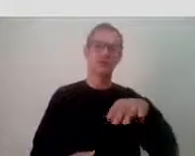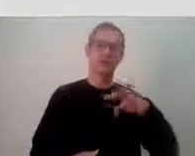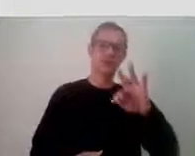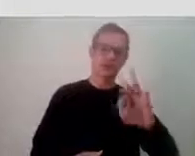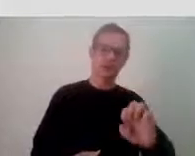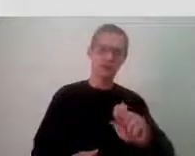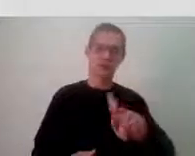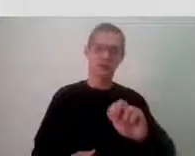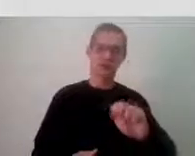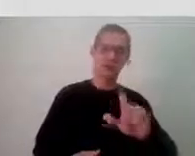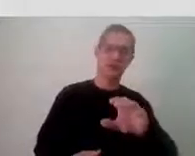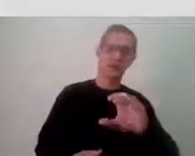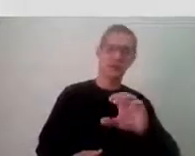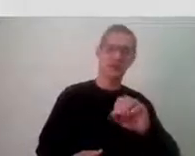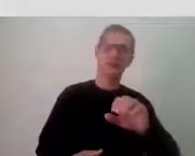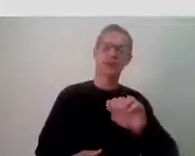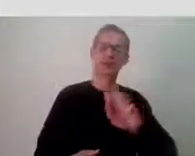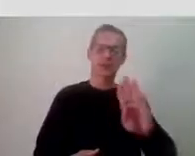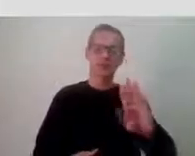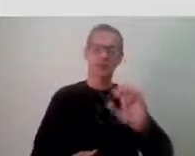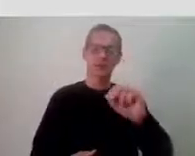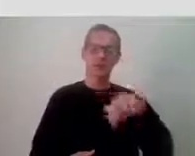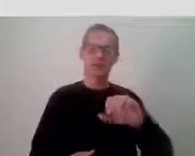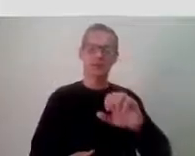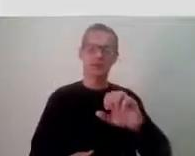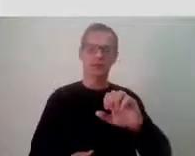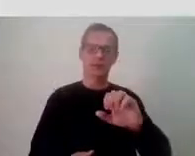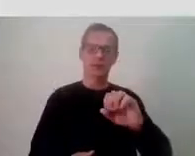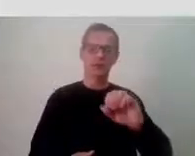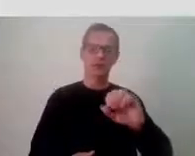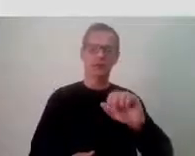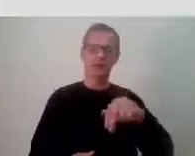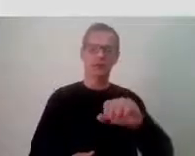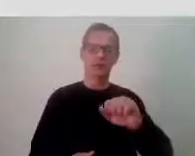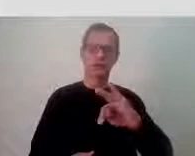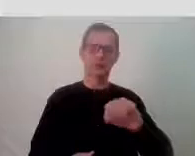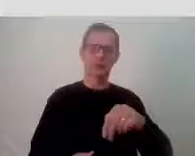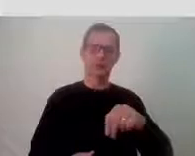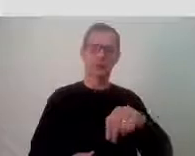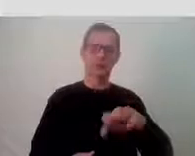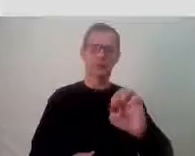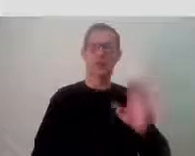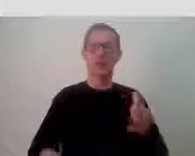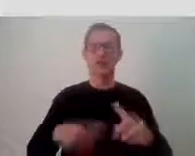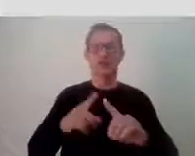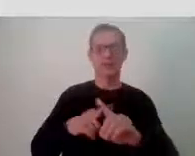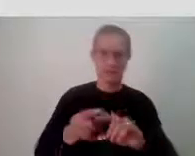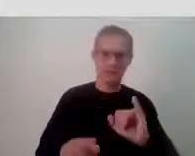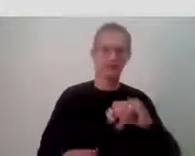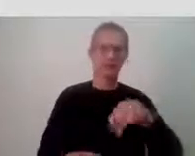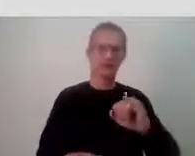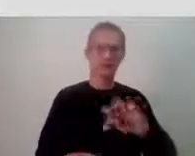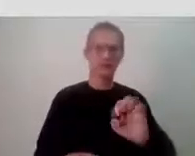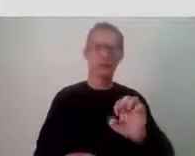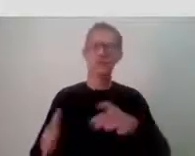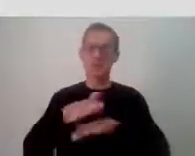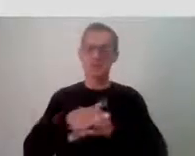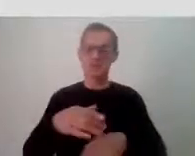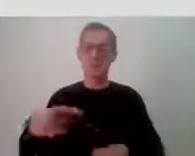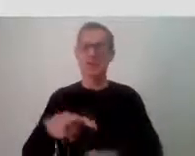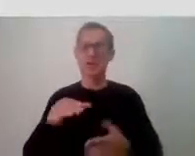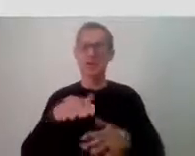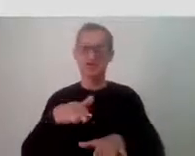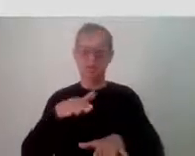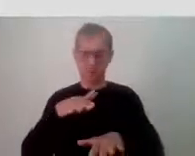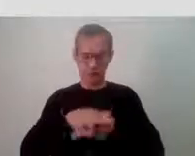tenho a integral de a a b de uma constante, nós vamos ter a constante vezes o limite superior menos o inferior. Se eu tenho